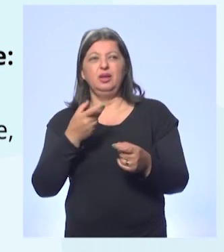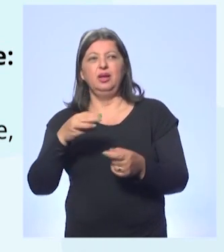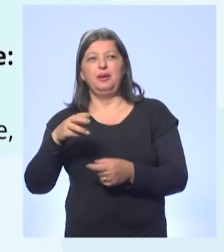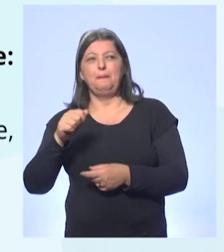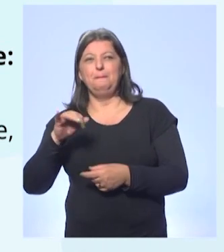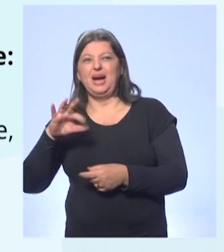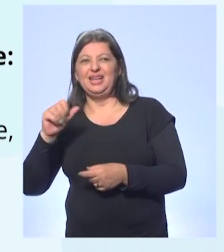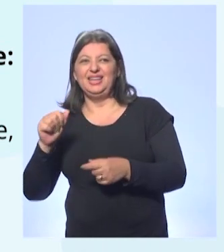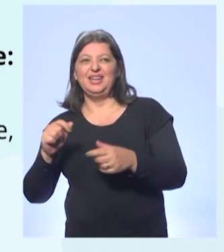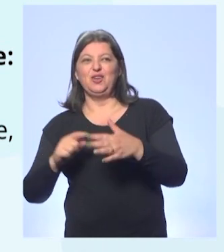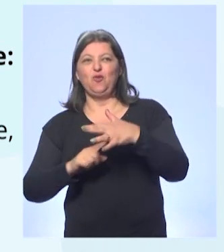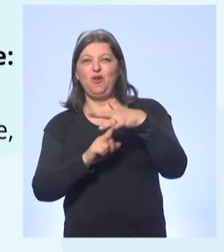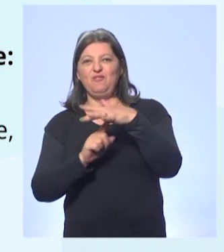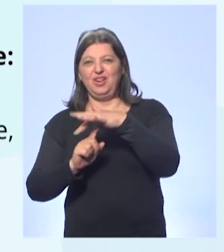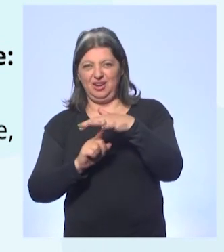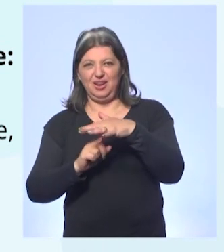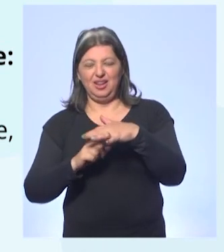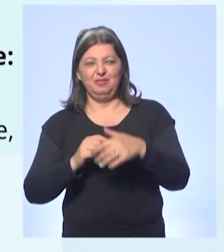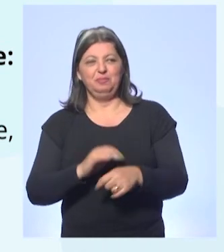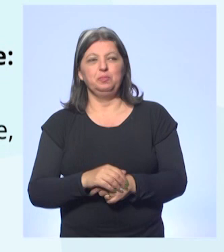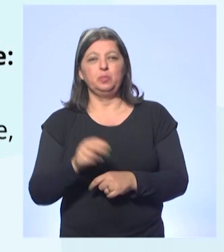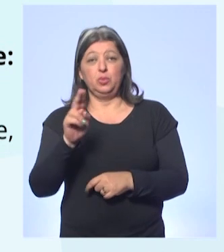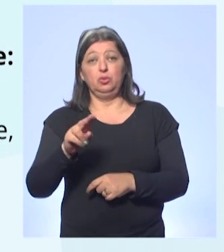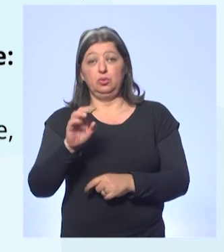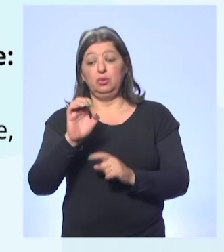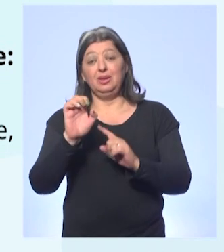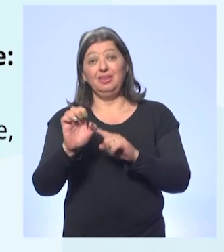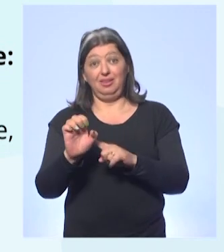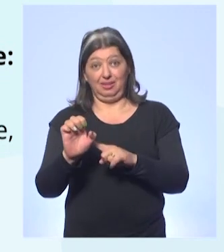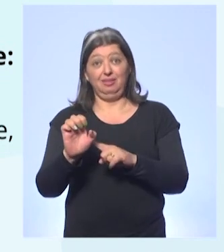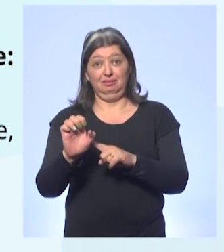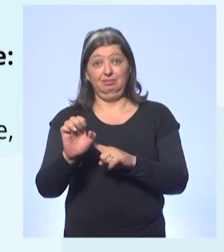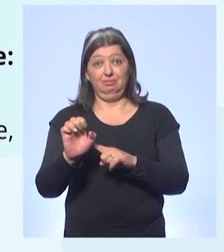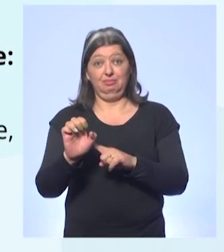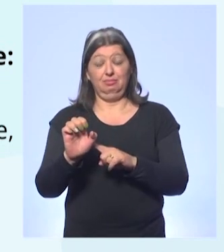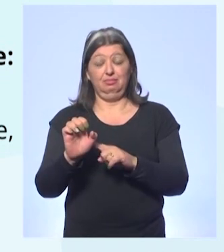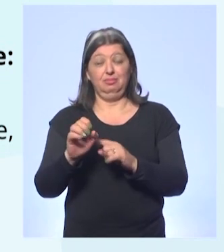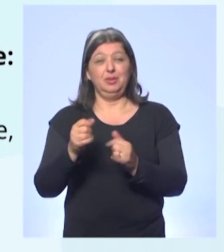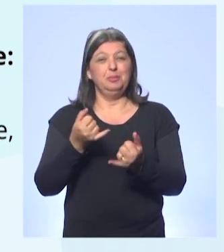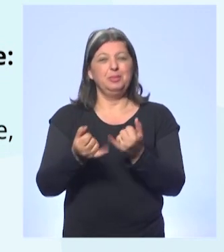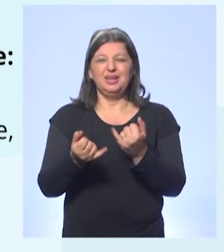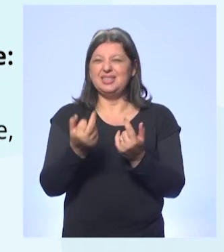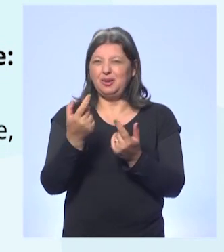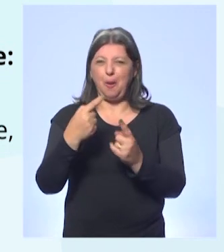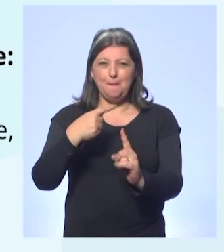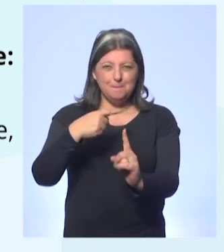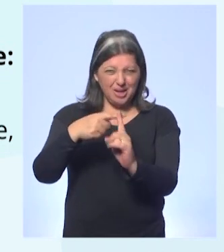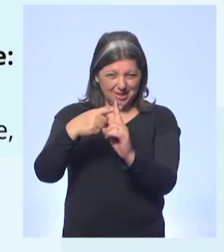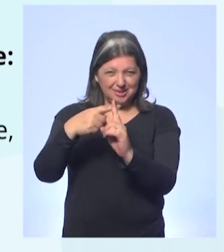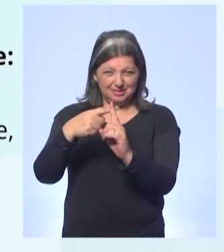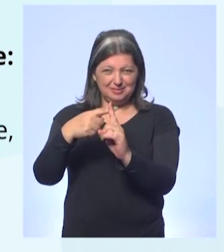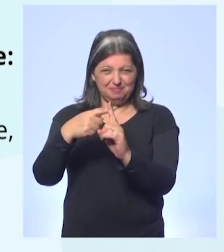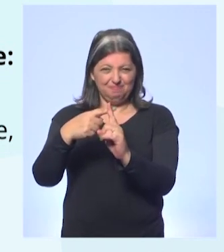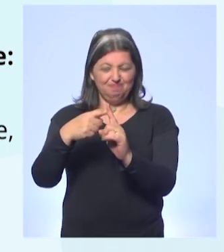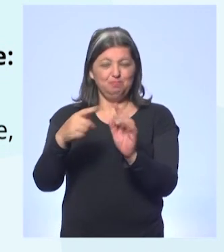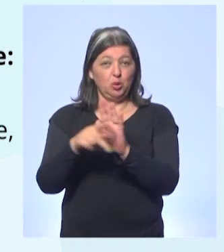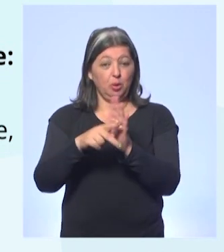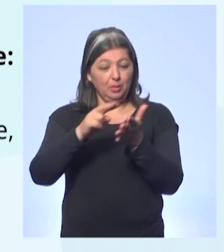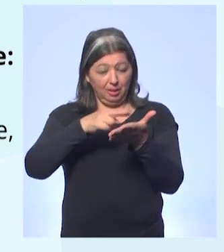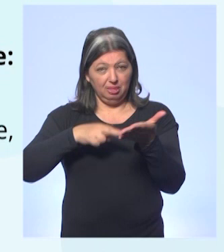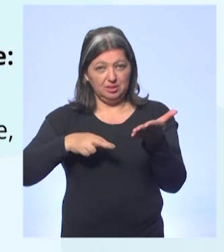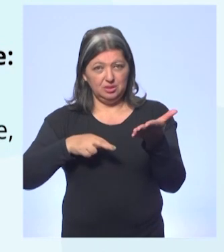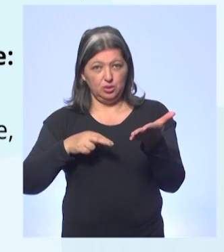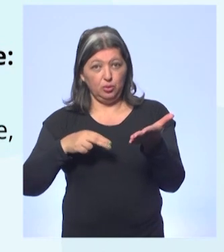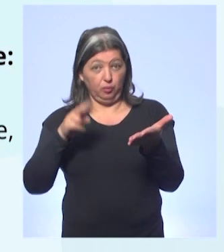foi alguma coisa assim, né? E eu usei o E. Então, o E é como se ele fosse um sinalzinho de mais na redação da gente. Então, para a gente não repetir,